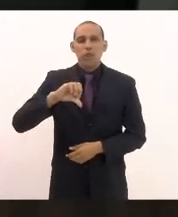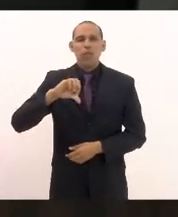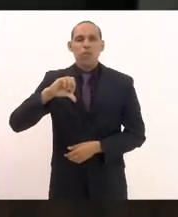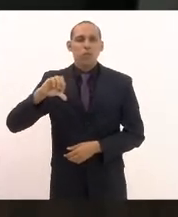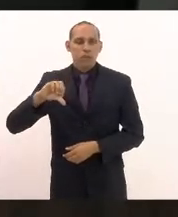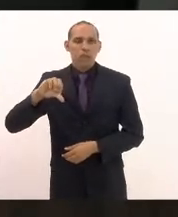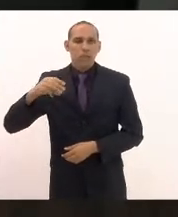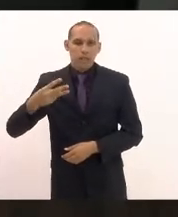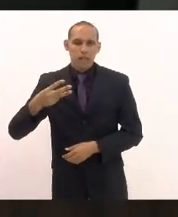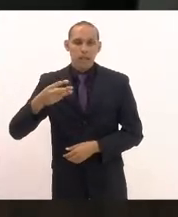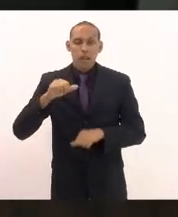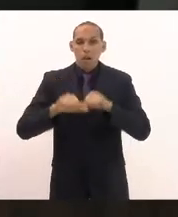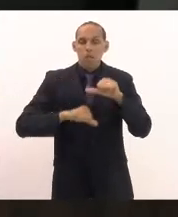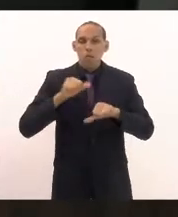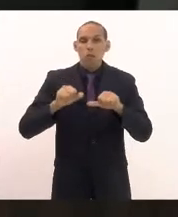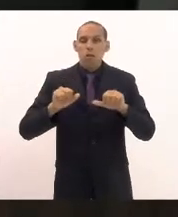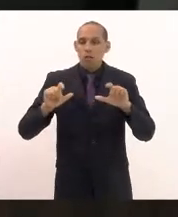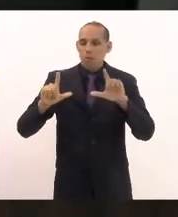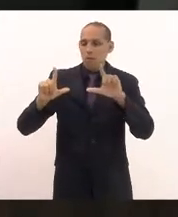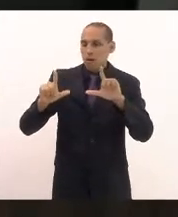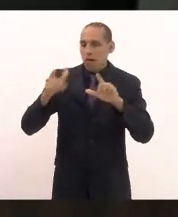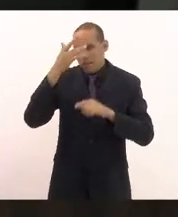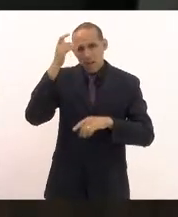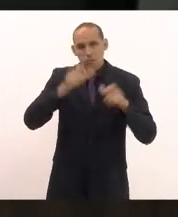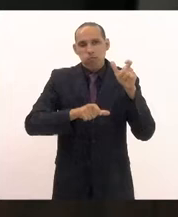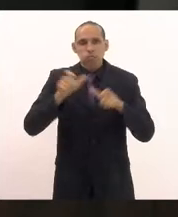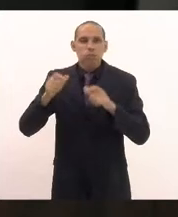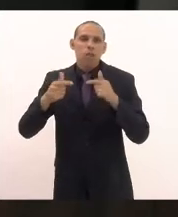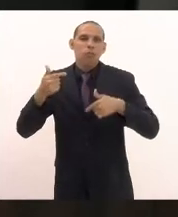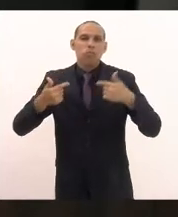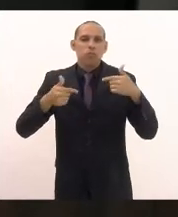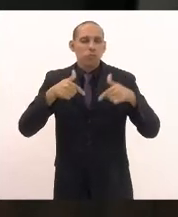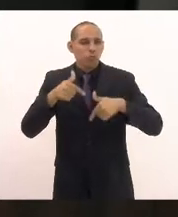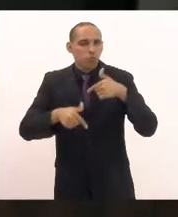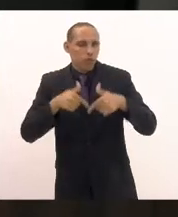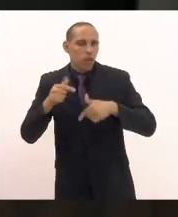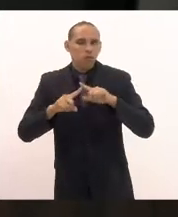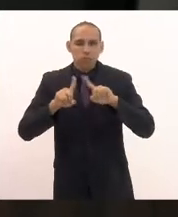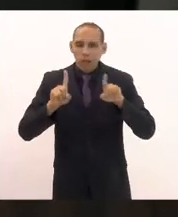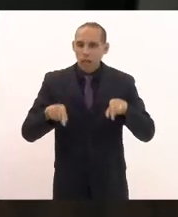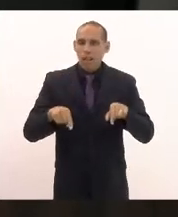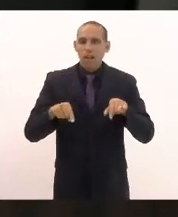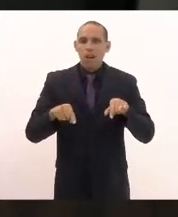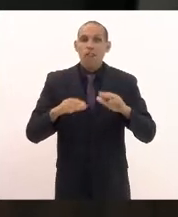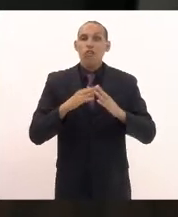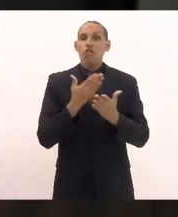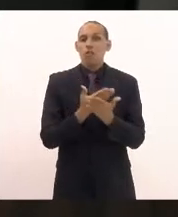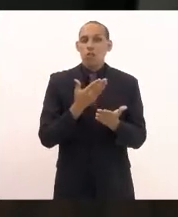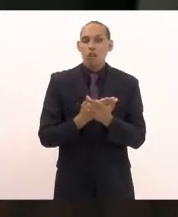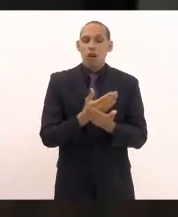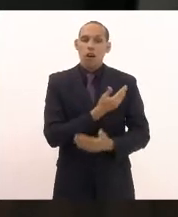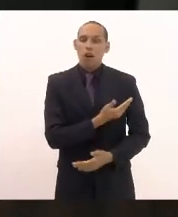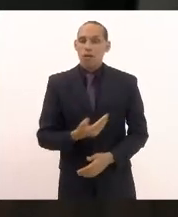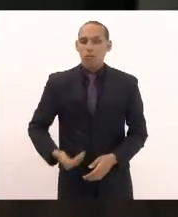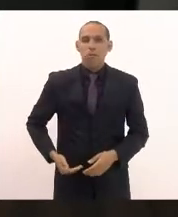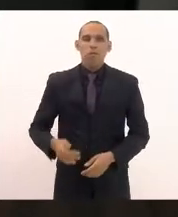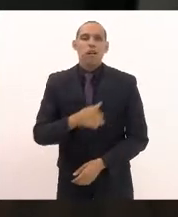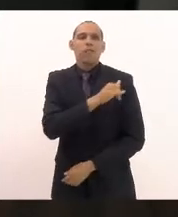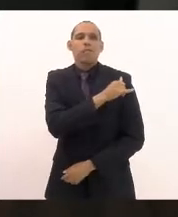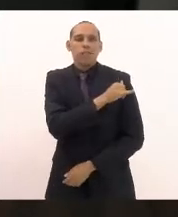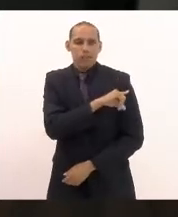reestruturação do quadro de pessoal da Fundação de Apoio à Escola Pública do Estado do Rio de